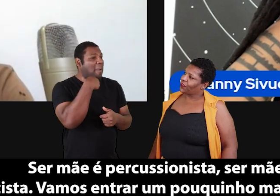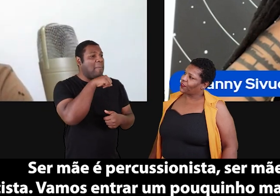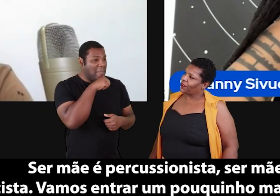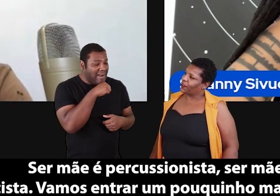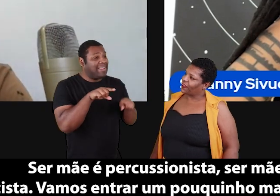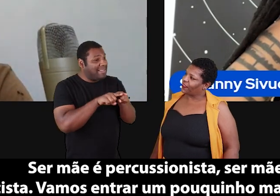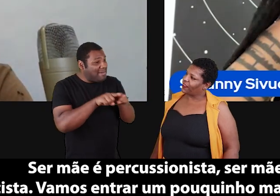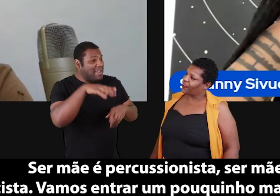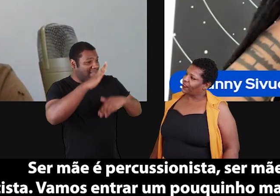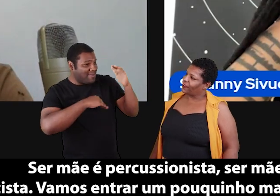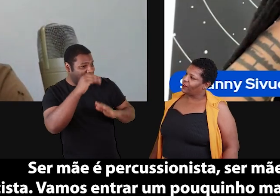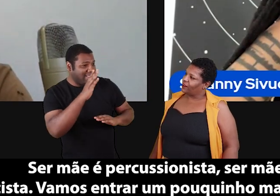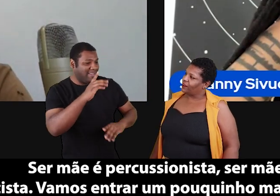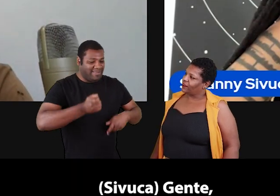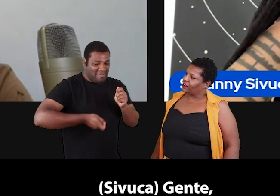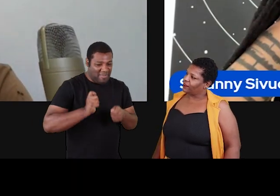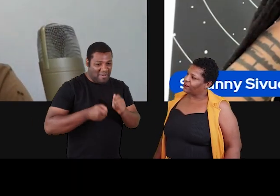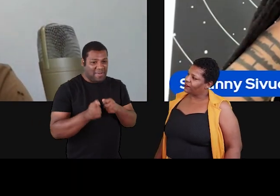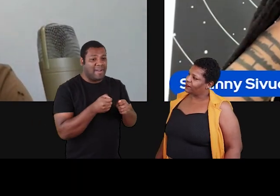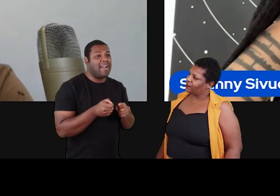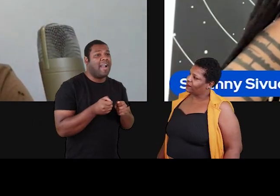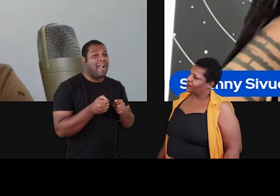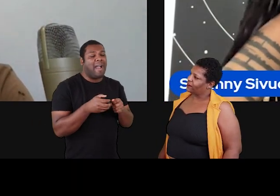ser mãe e artista, né? Vamos entrar um pouquinho mais nisso.